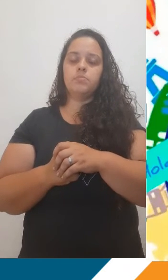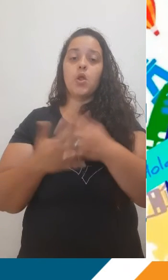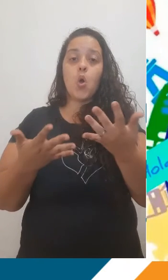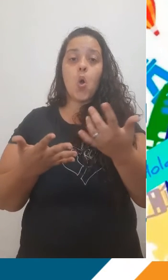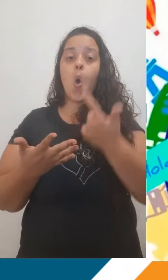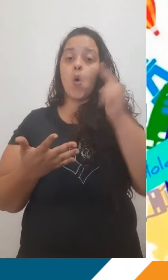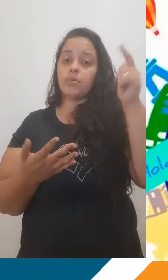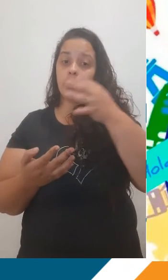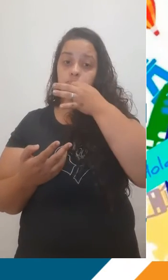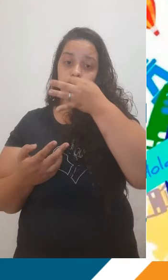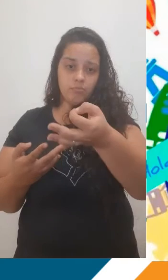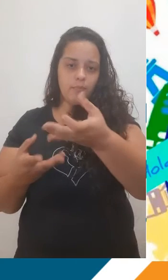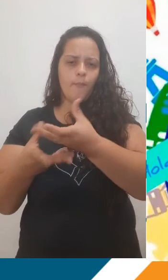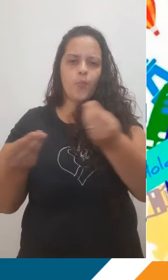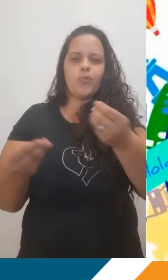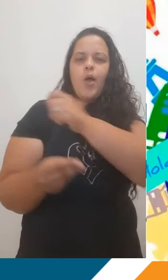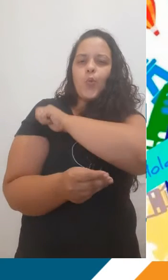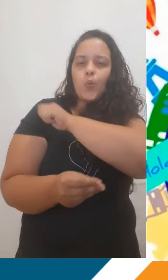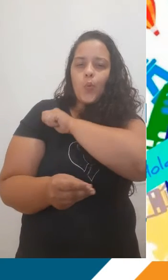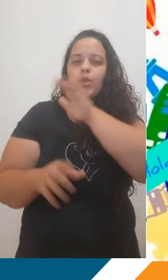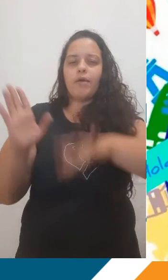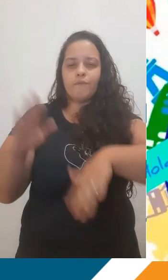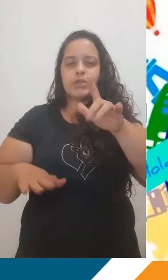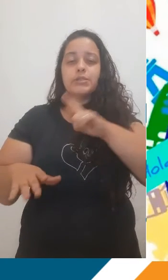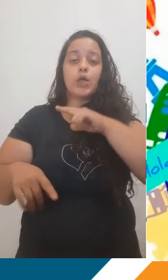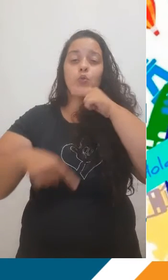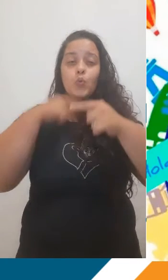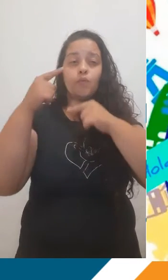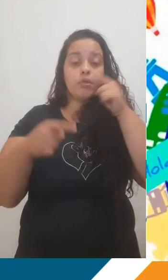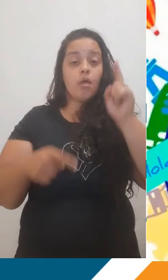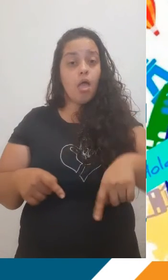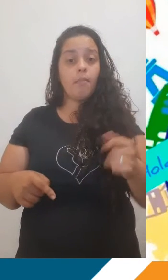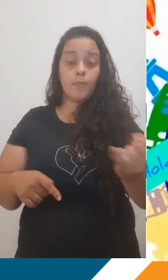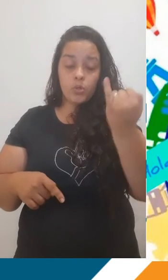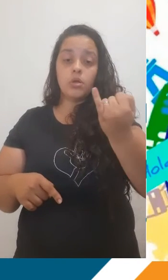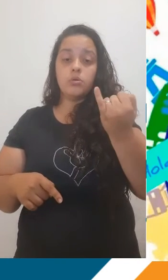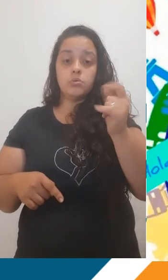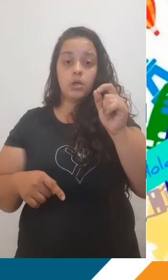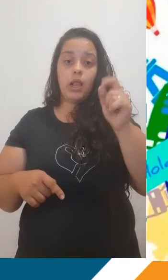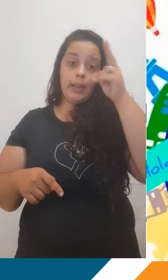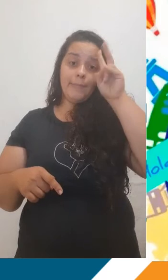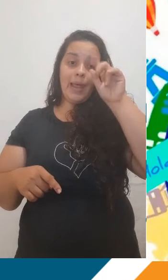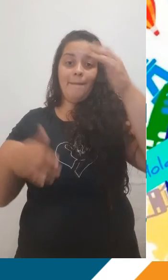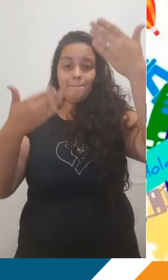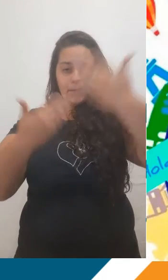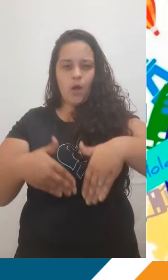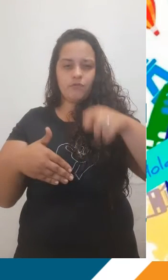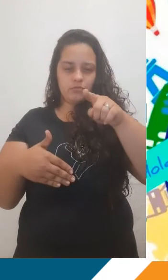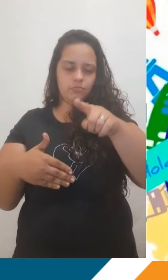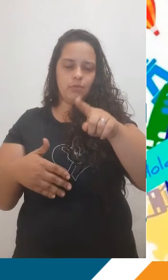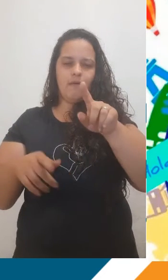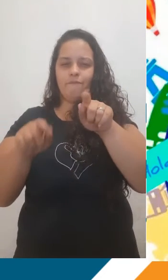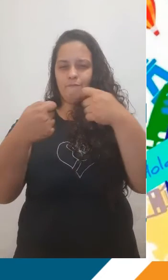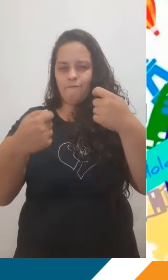Uma outra dica que alguns alunos se confundem é a seguinte: é importante lembrar de que nos vestibulares